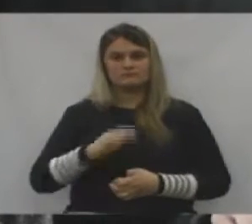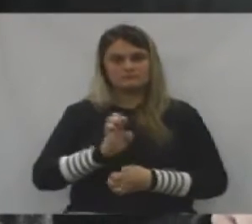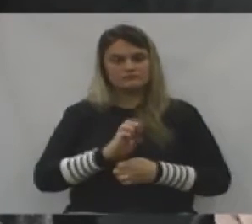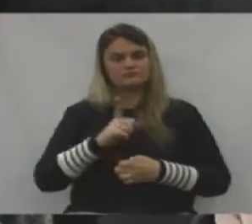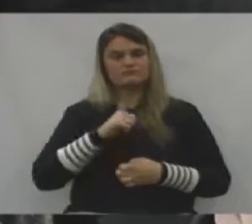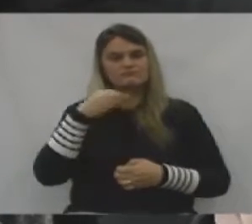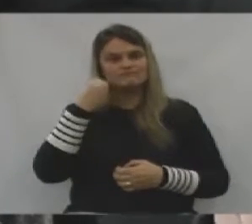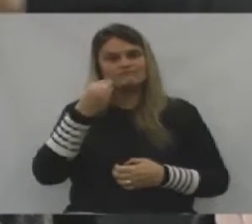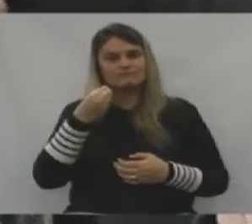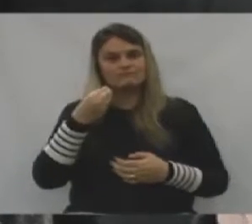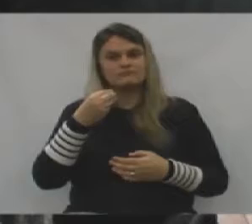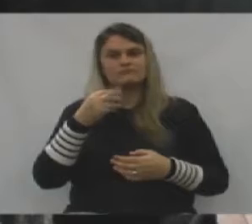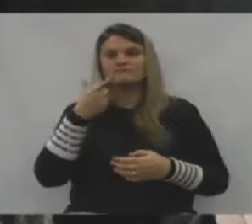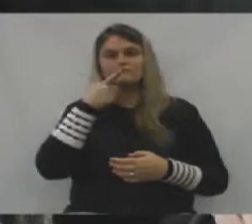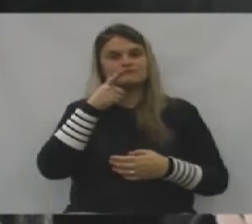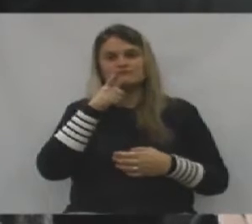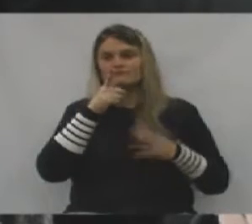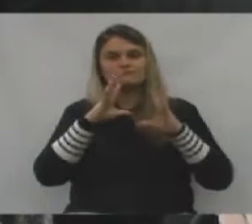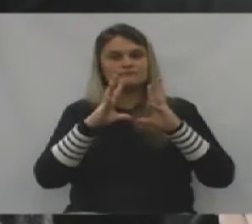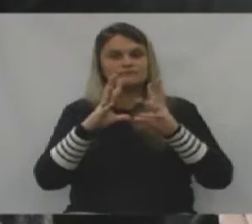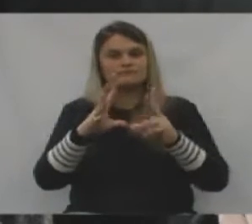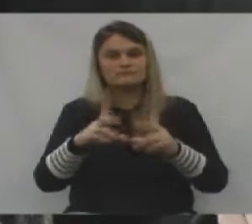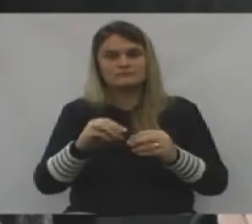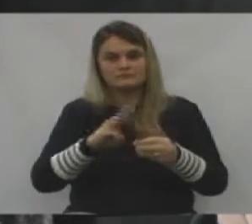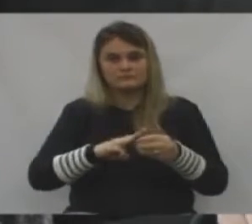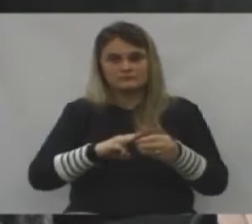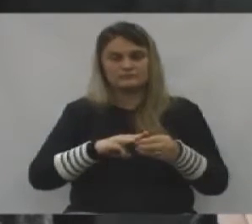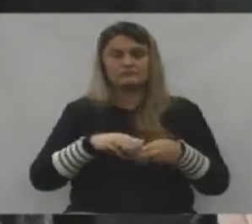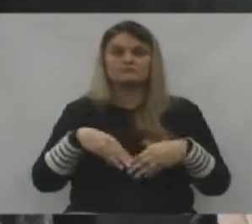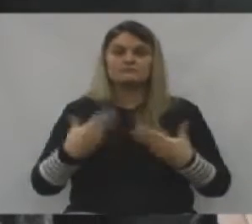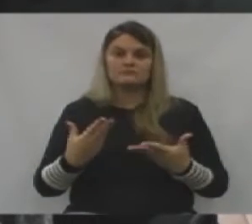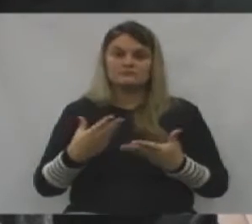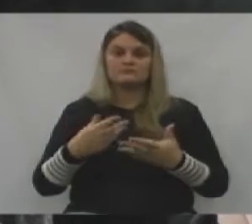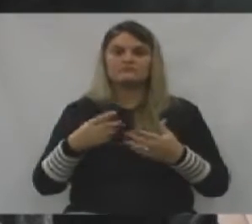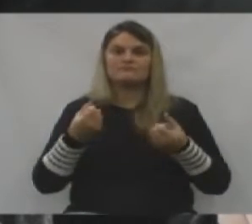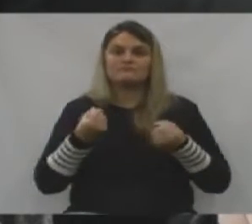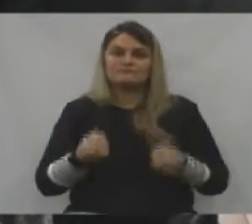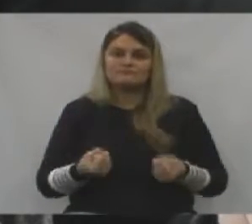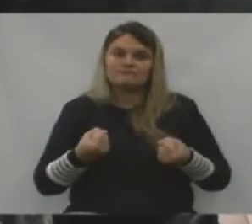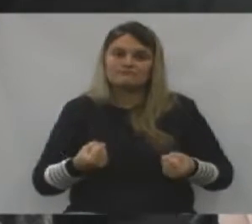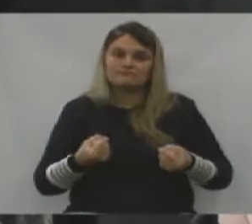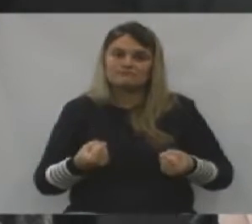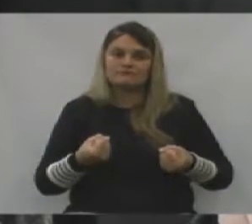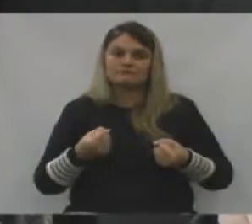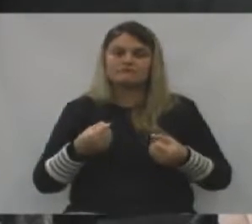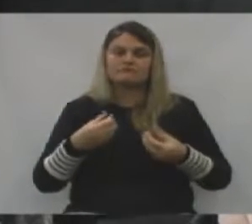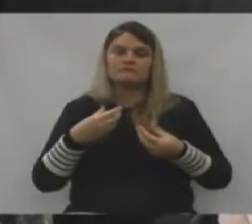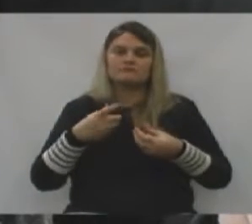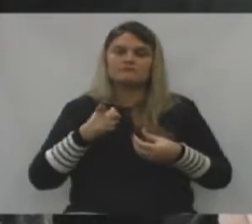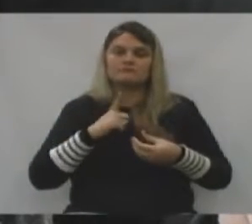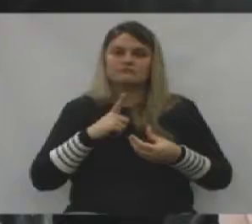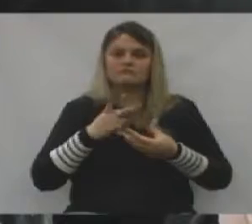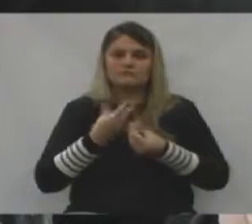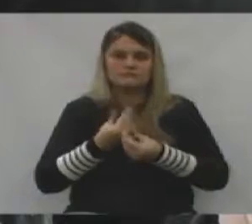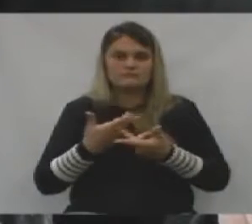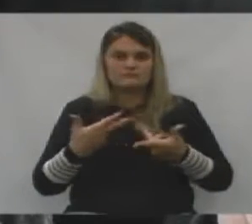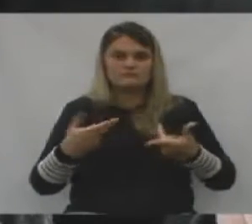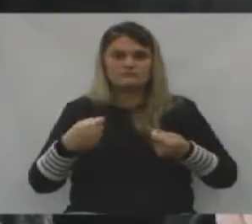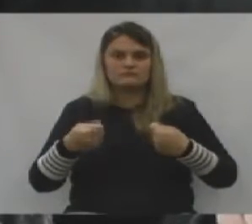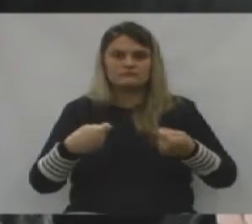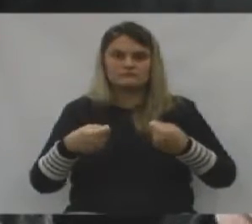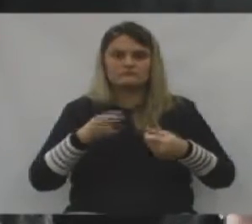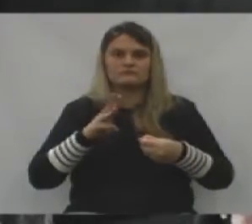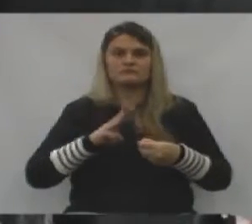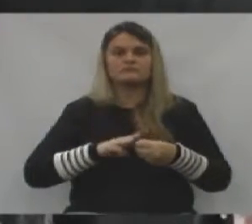empenho, mas não consegue atingir a todos os municípios. Dessa forma, sobrecarregando, né, de grande volume a